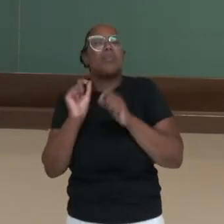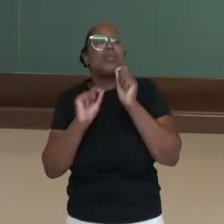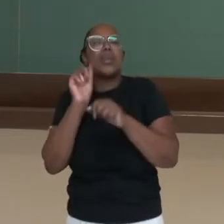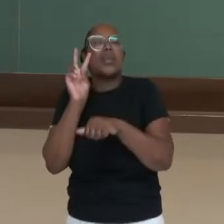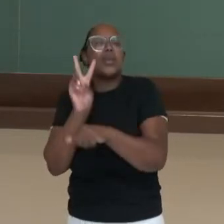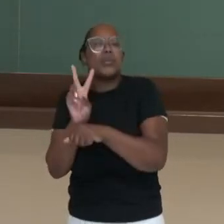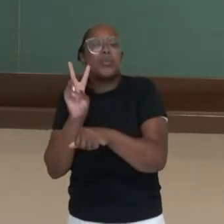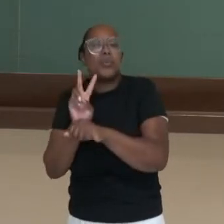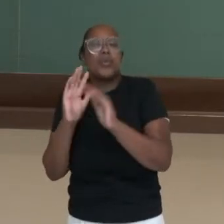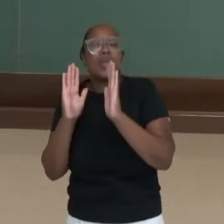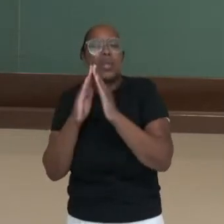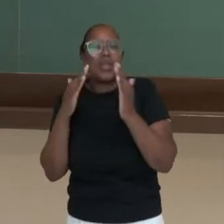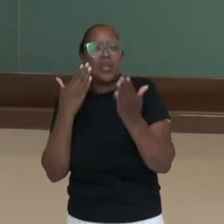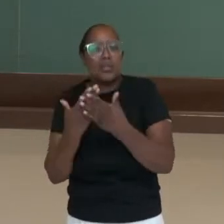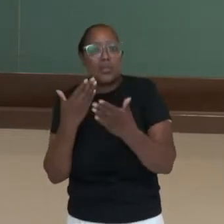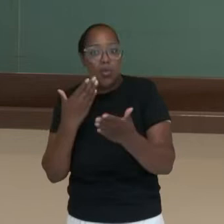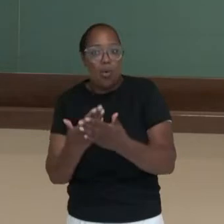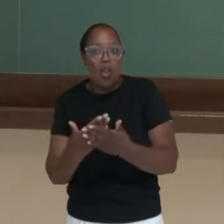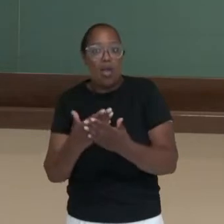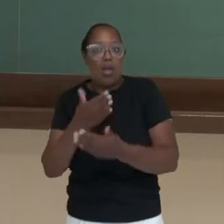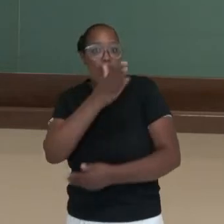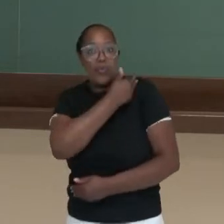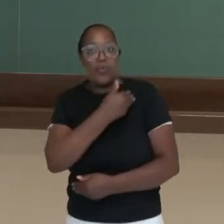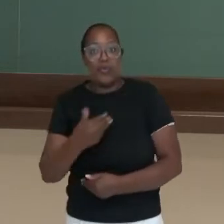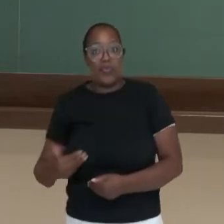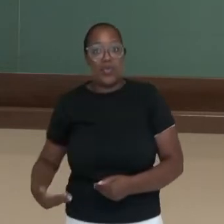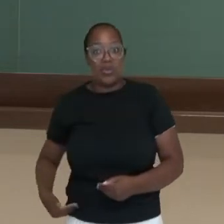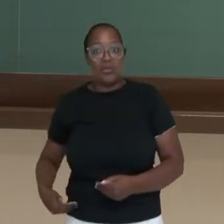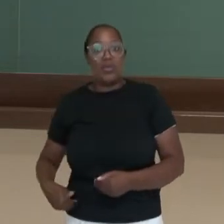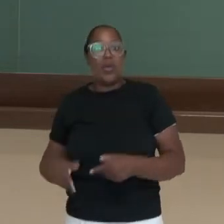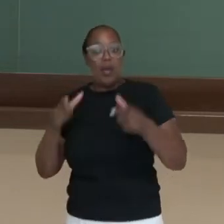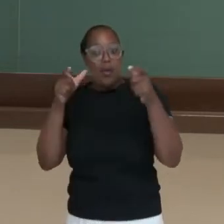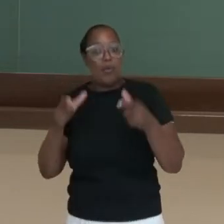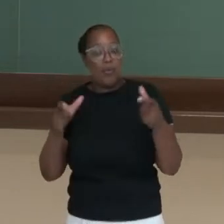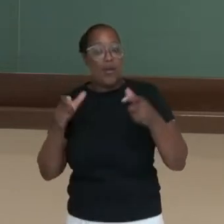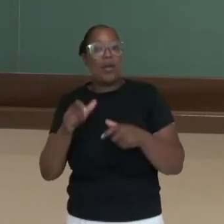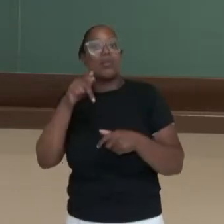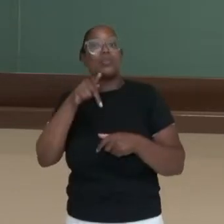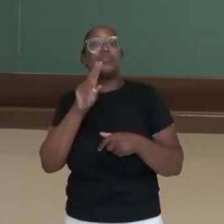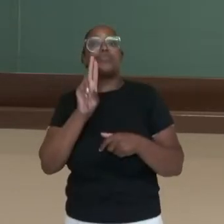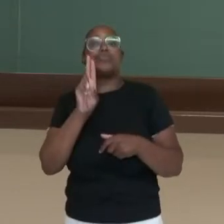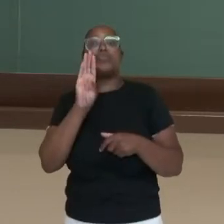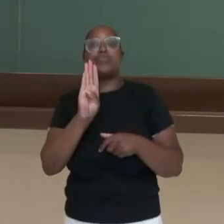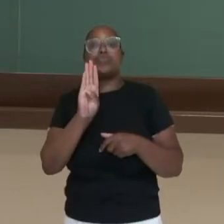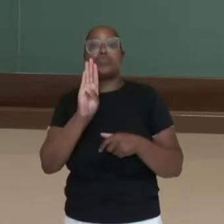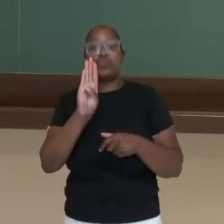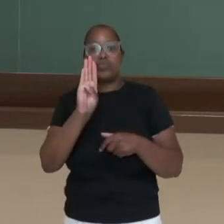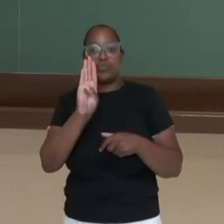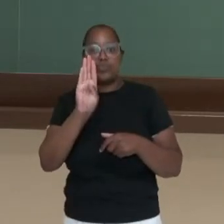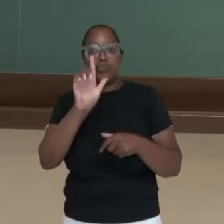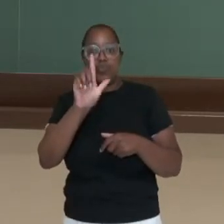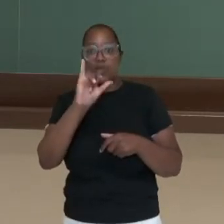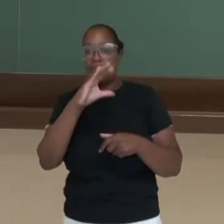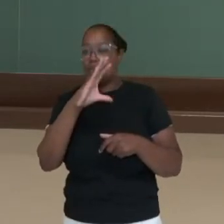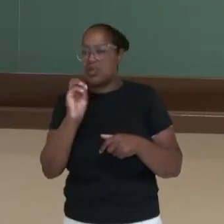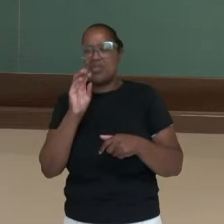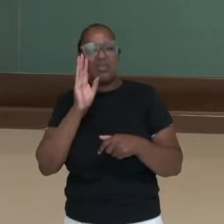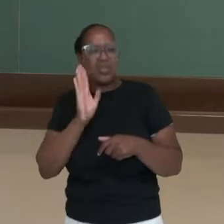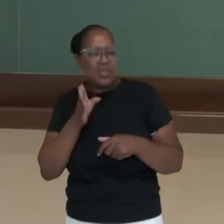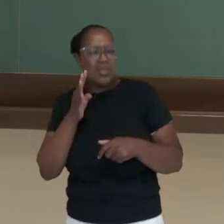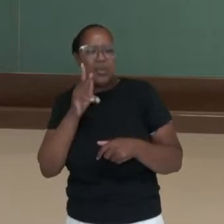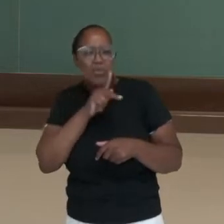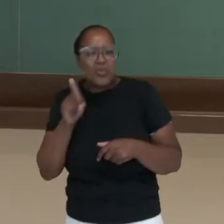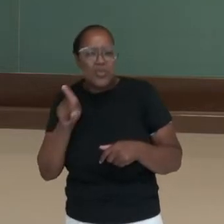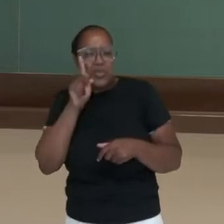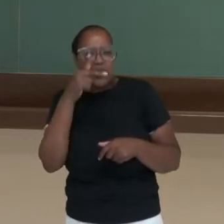quem cuida é o Estado. E é um local público. Aí quando assim, será que a tua professora já deu um puxão de orelha